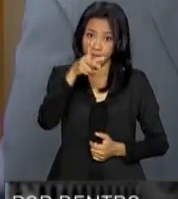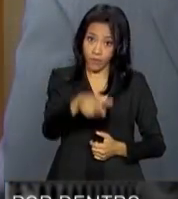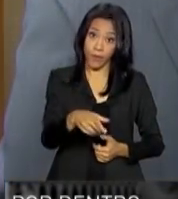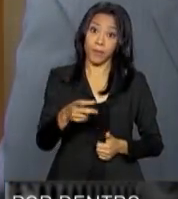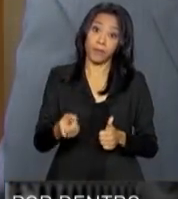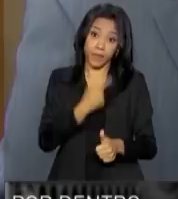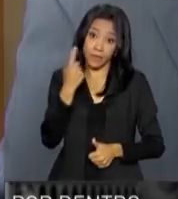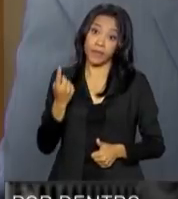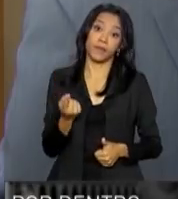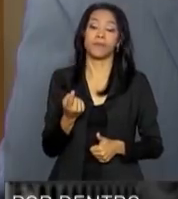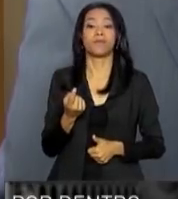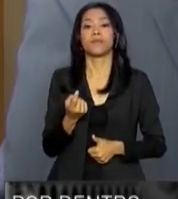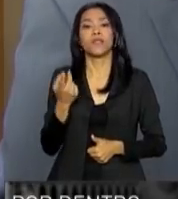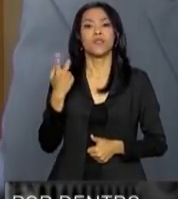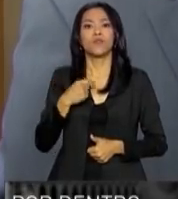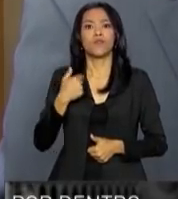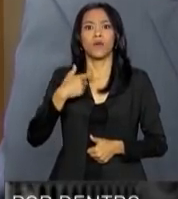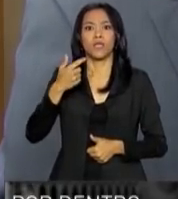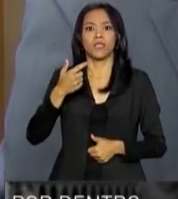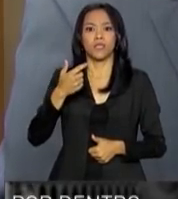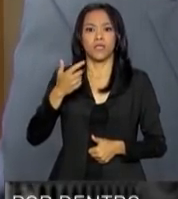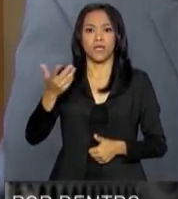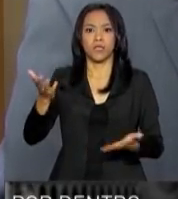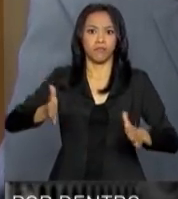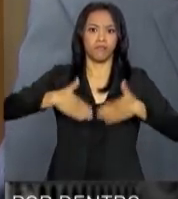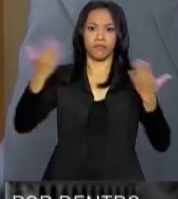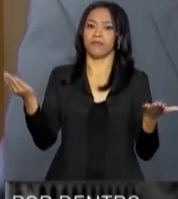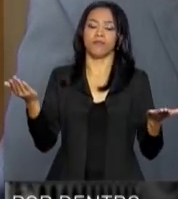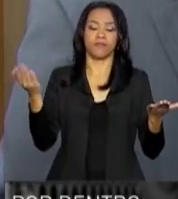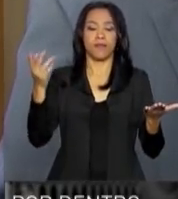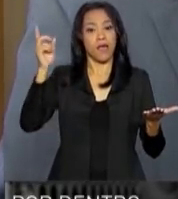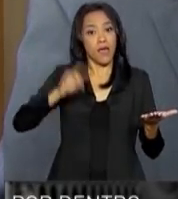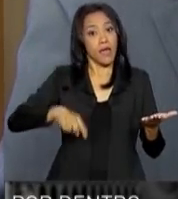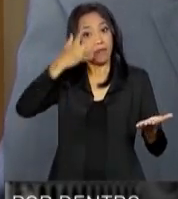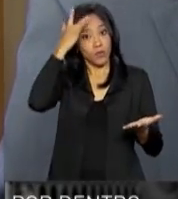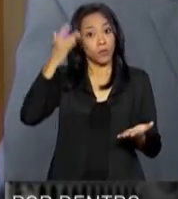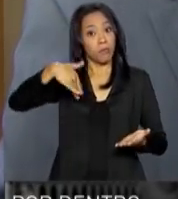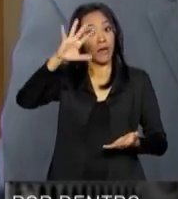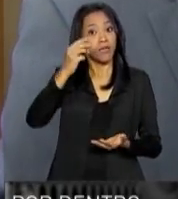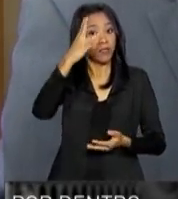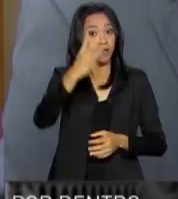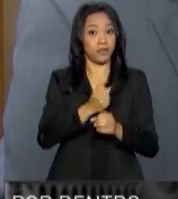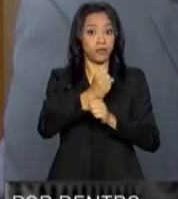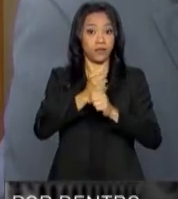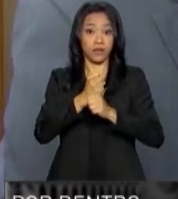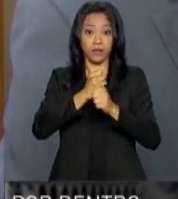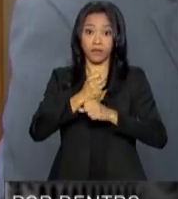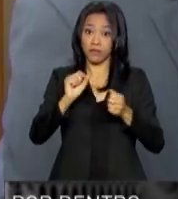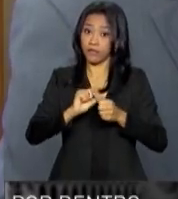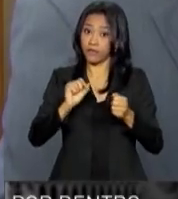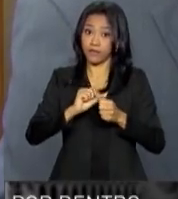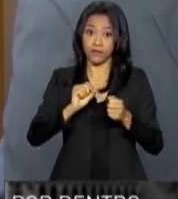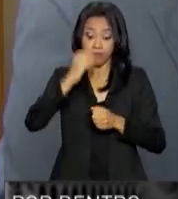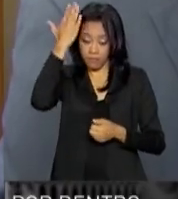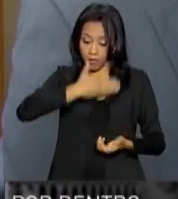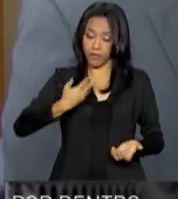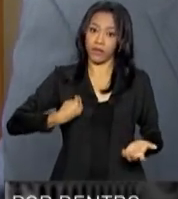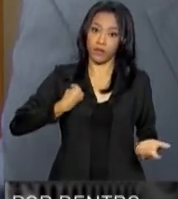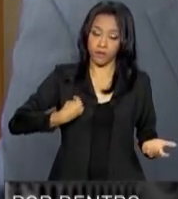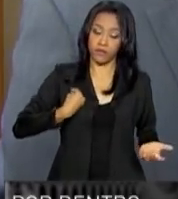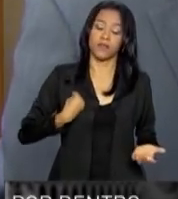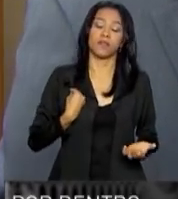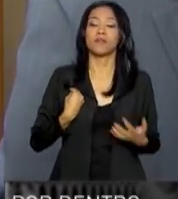não foi um processo estanques essas pessoas que também são pessoas que estão há mais de três anos sem fazer o processo de fé e de vida às